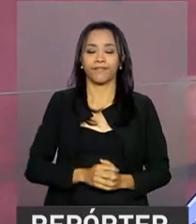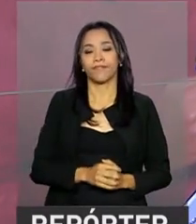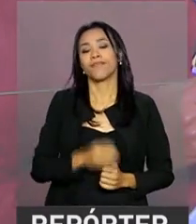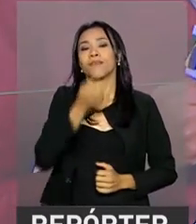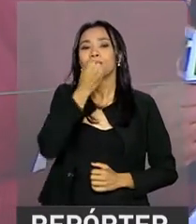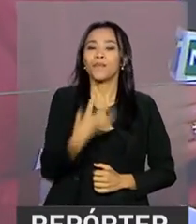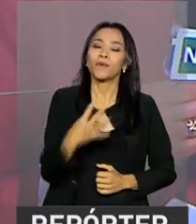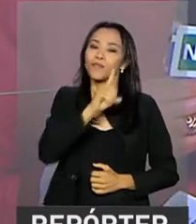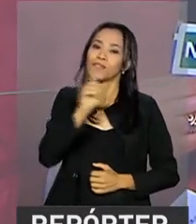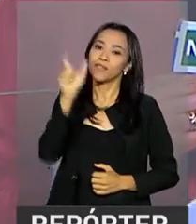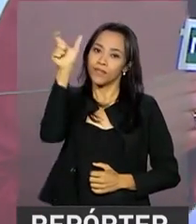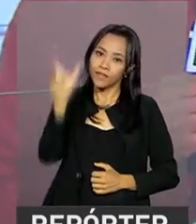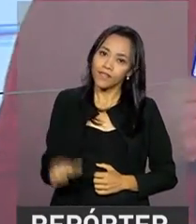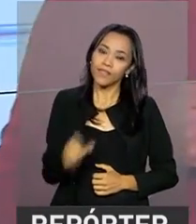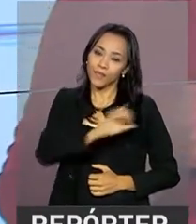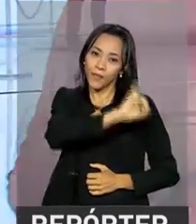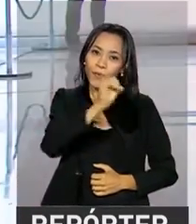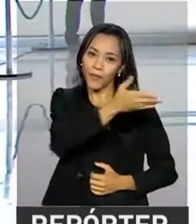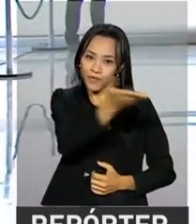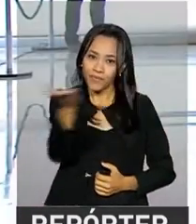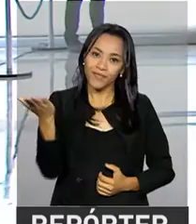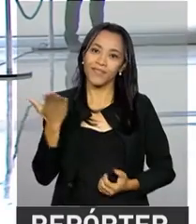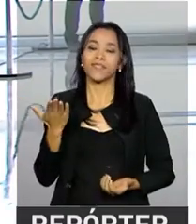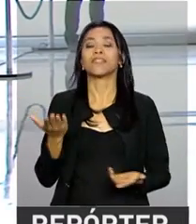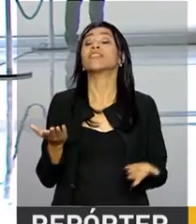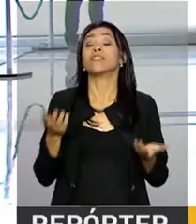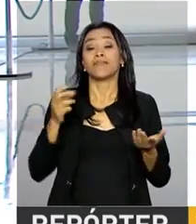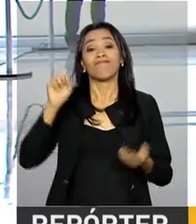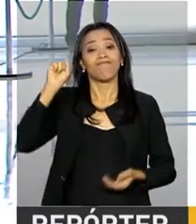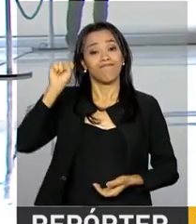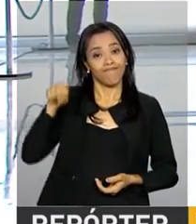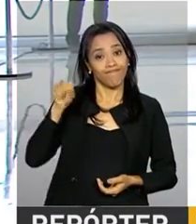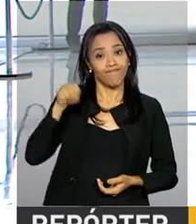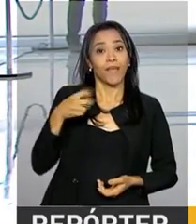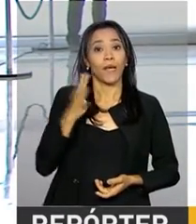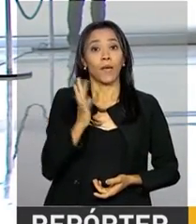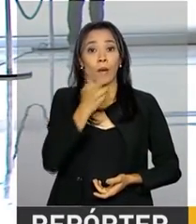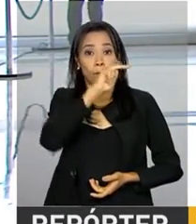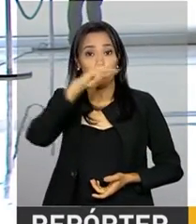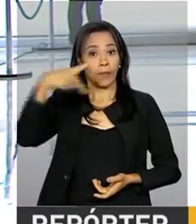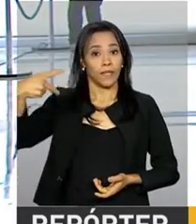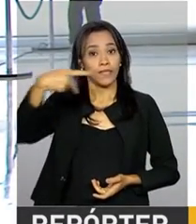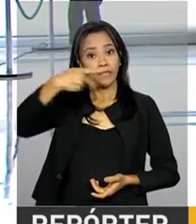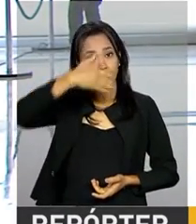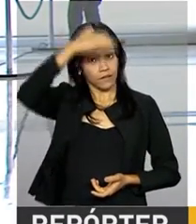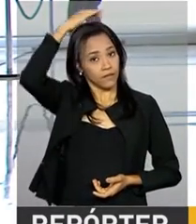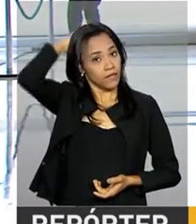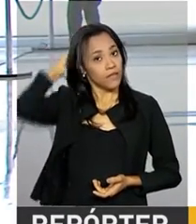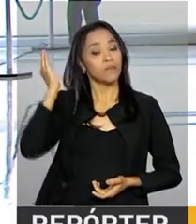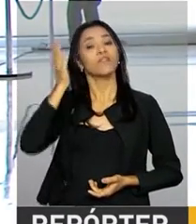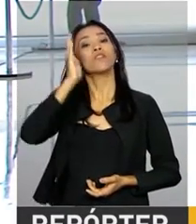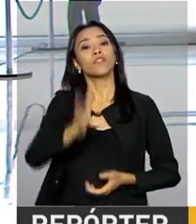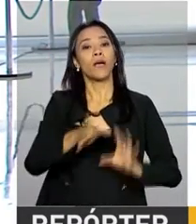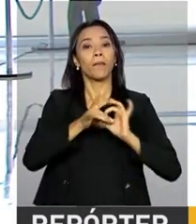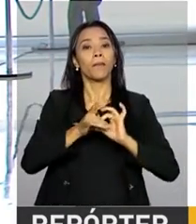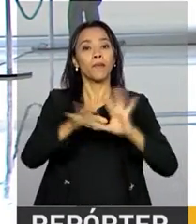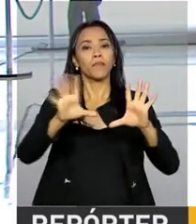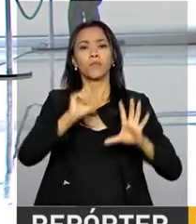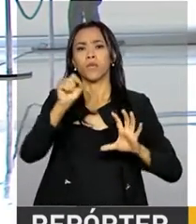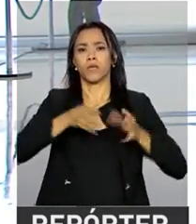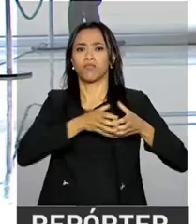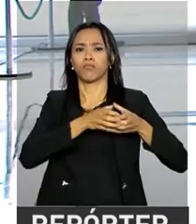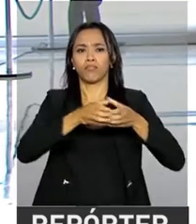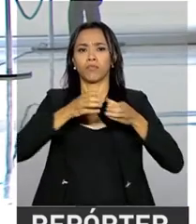para você, Leandro. Olá para você de casa. É isso mesmo, Leandro. O presidente Michel Temer autorizou o envio